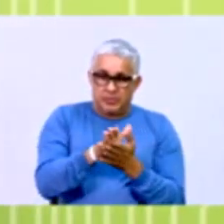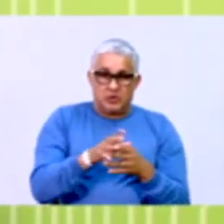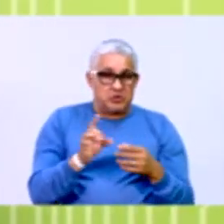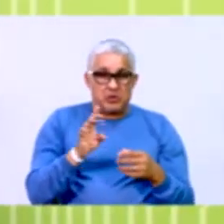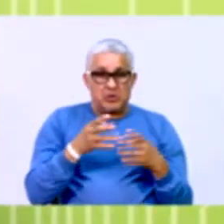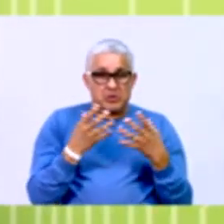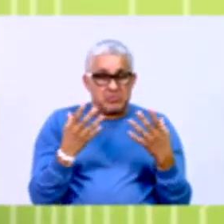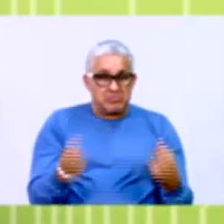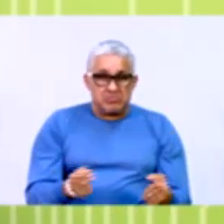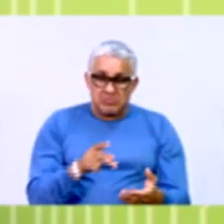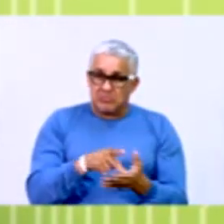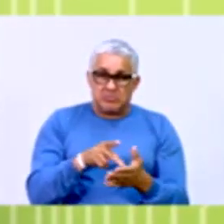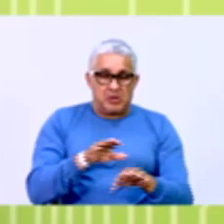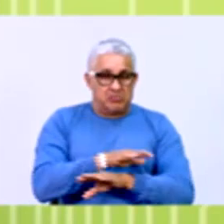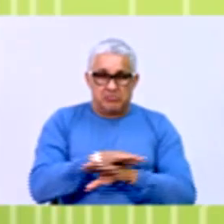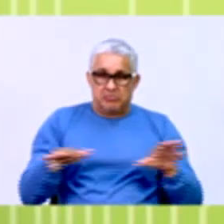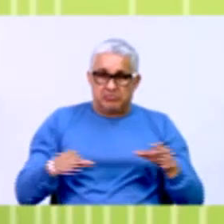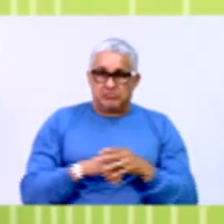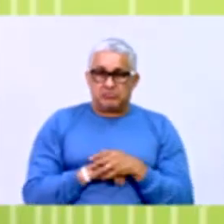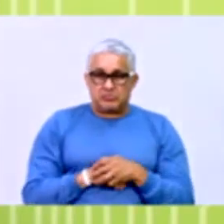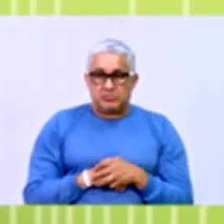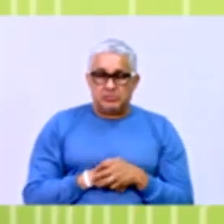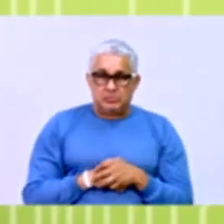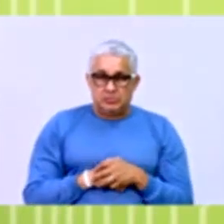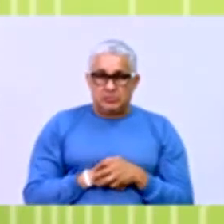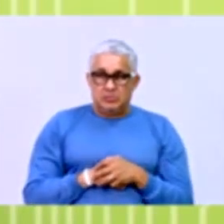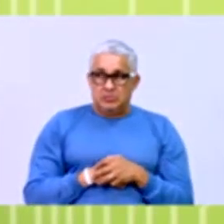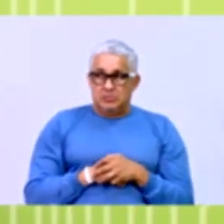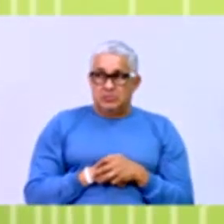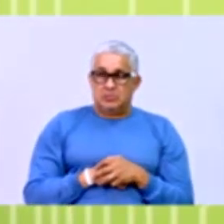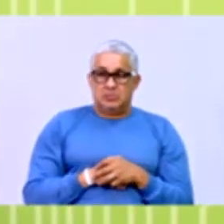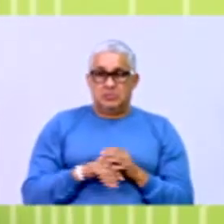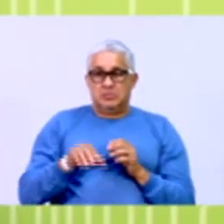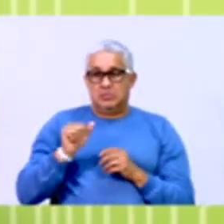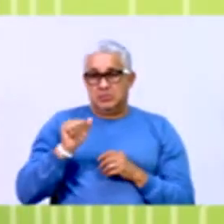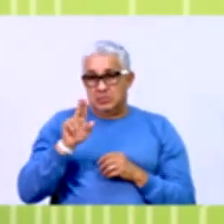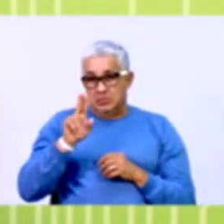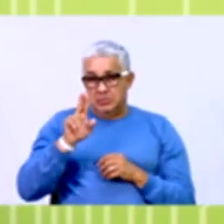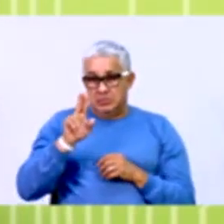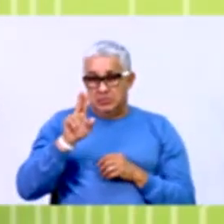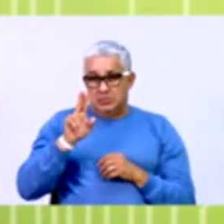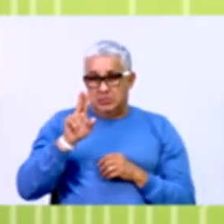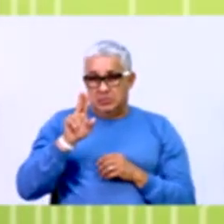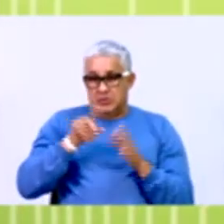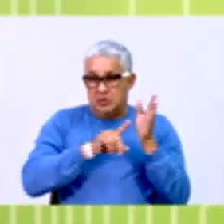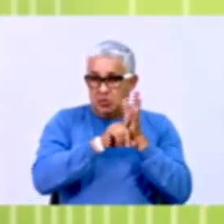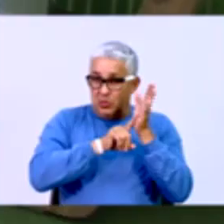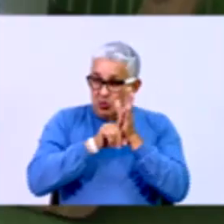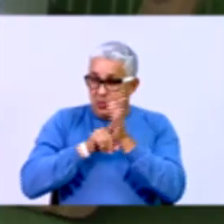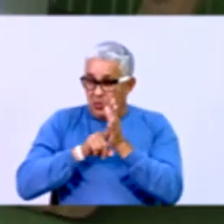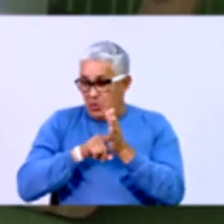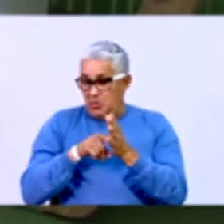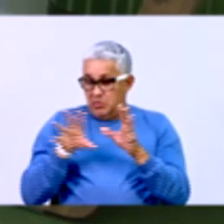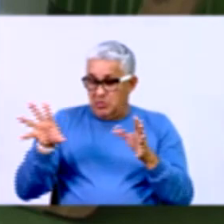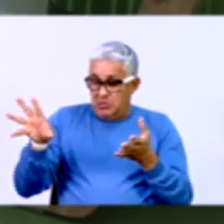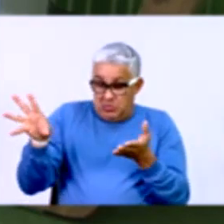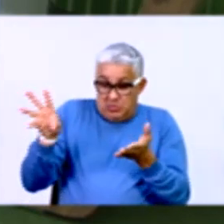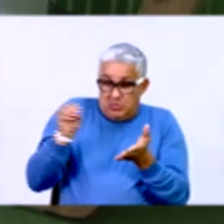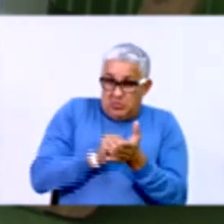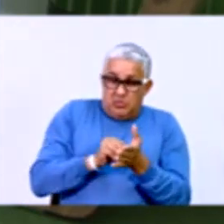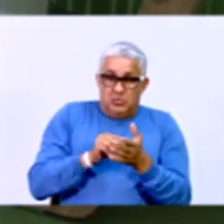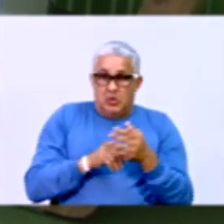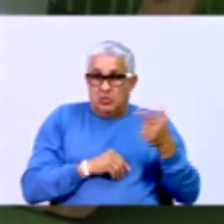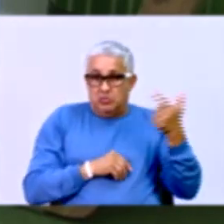aquilo como verdade e acabou, né? Então ele passa a auditar a partir daquilo que chegou gerado na mão dele. No